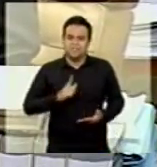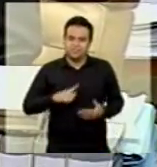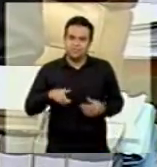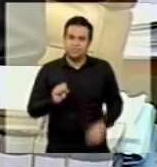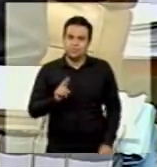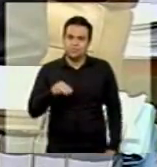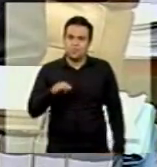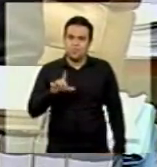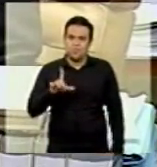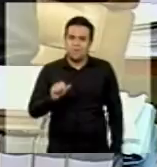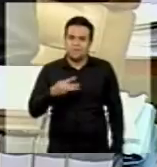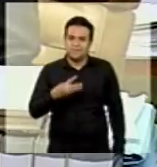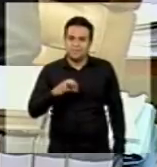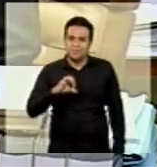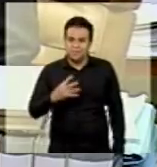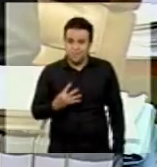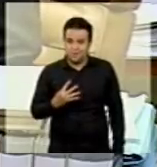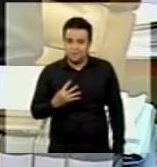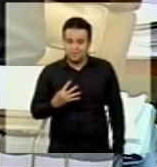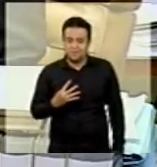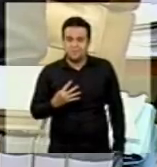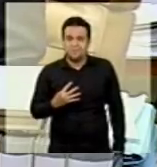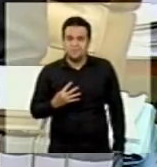394, que impunha aquela perpetuatio